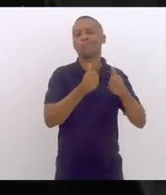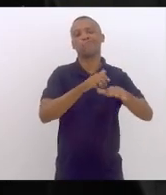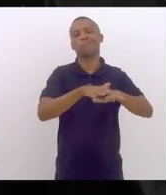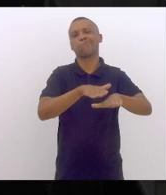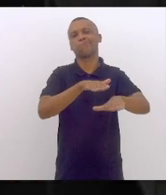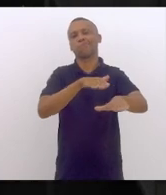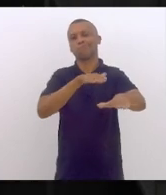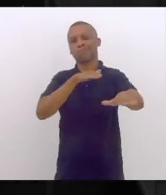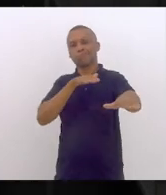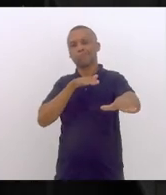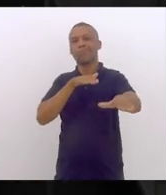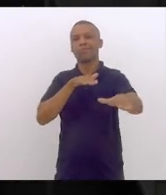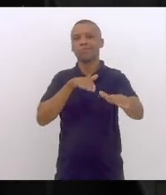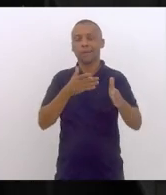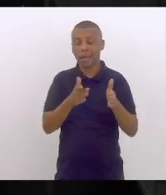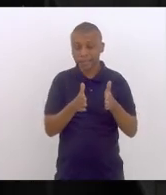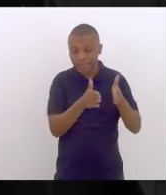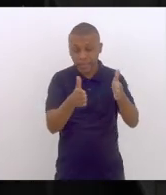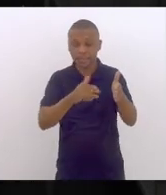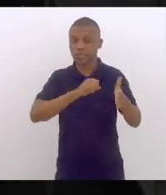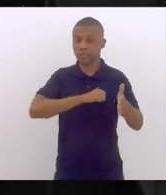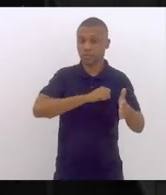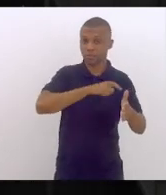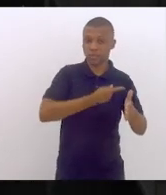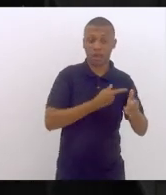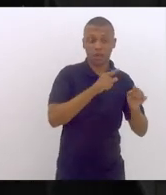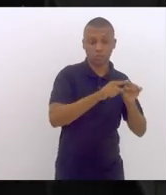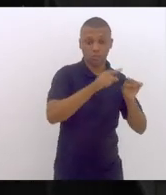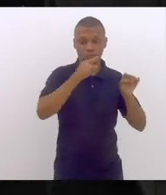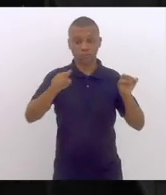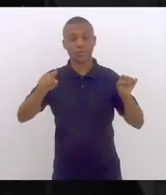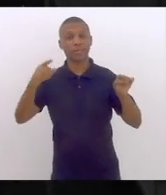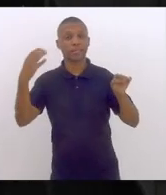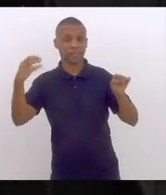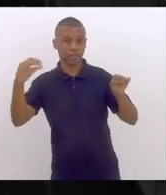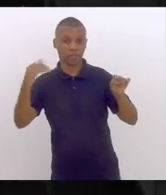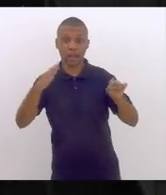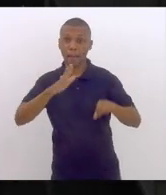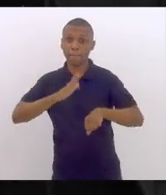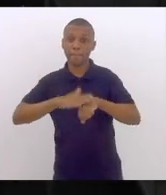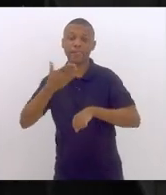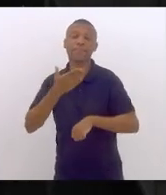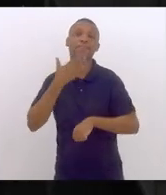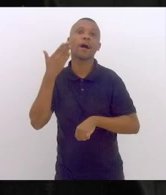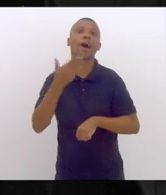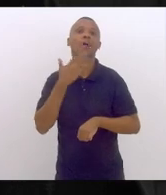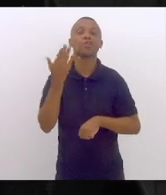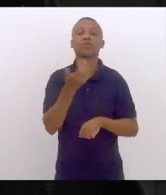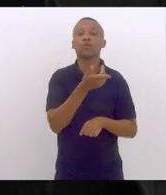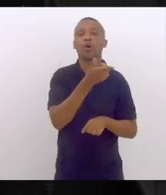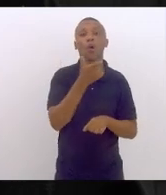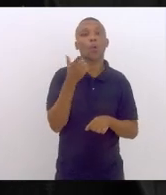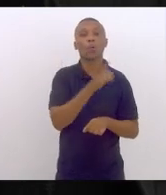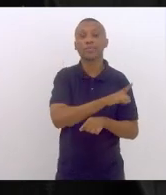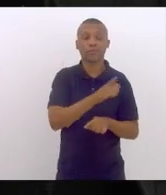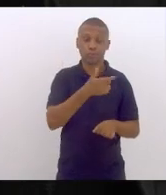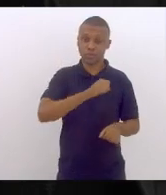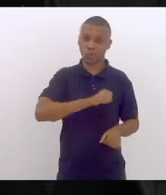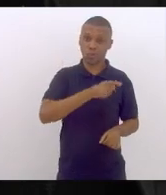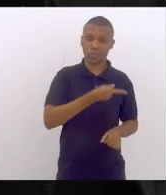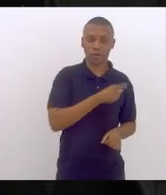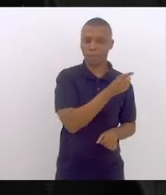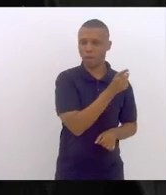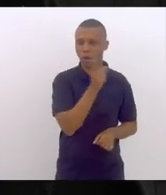no eixo São Gonçalo Niterói é muito mais perto de chegar de São Gonçalo na Praça 15 porque de Niterói é para 15 por exemplo E além disso é uma